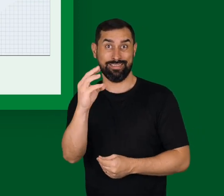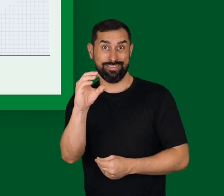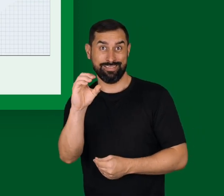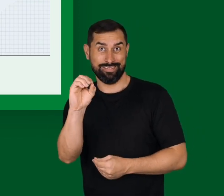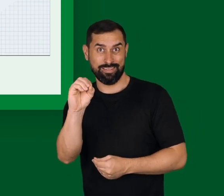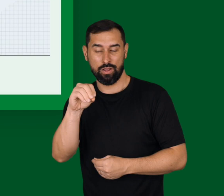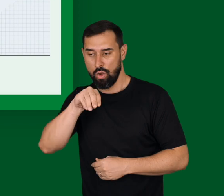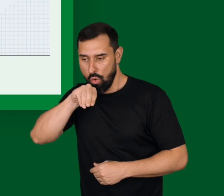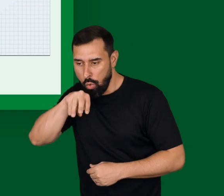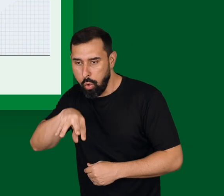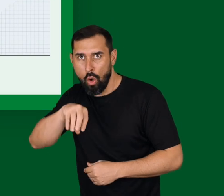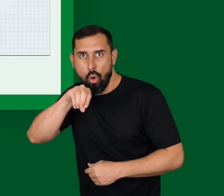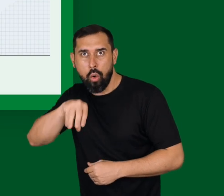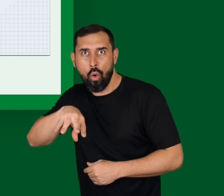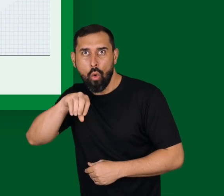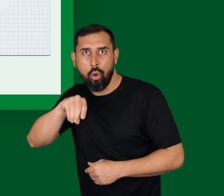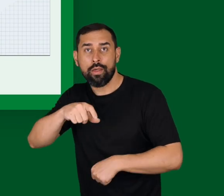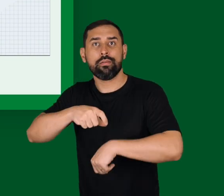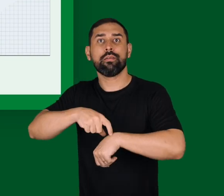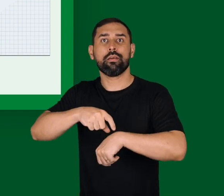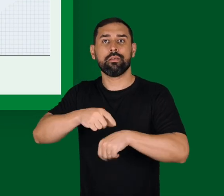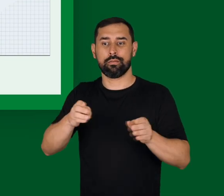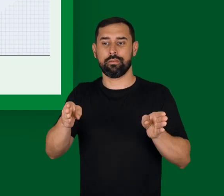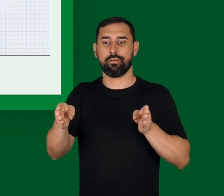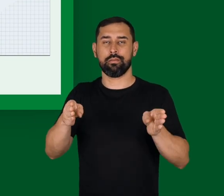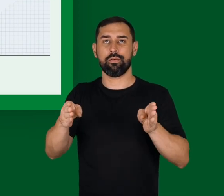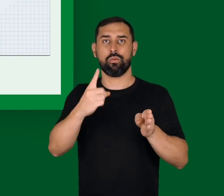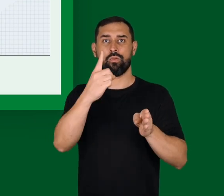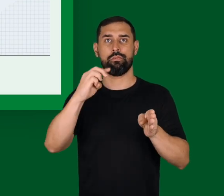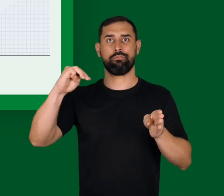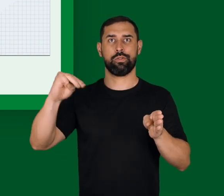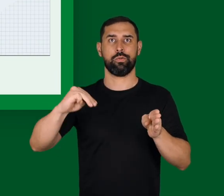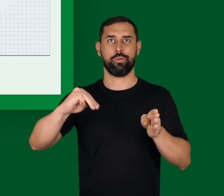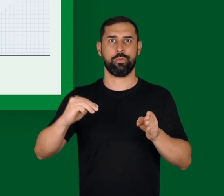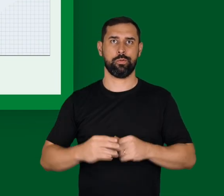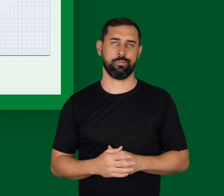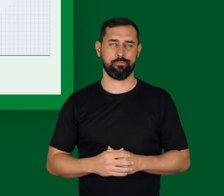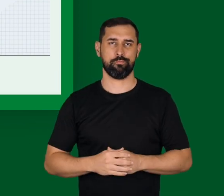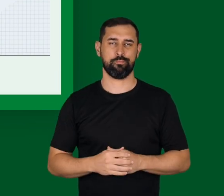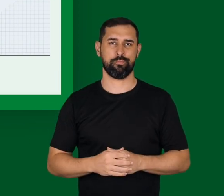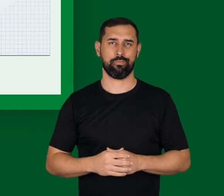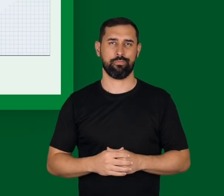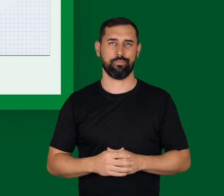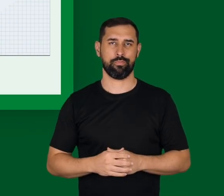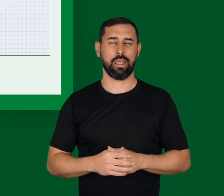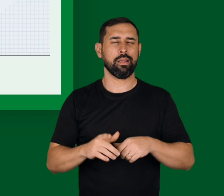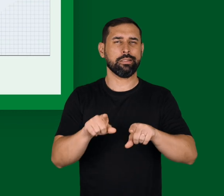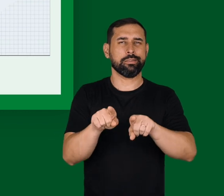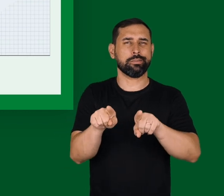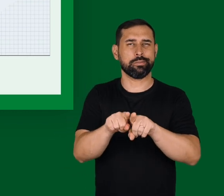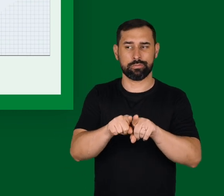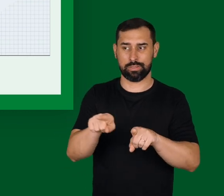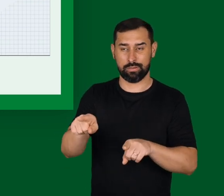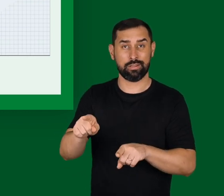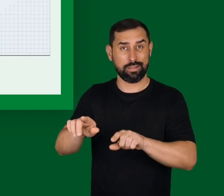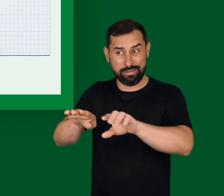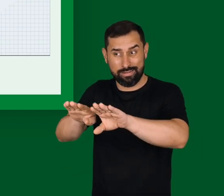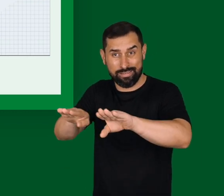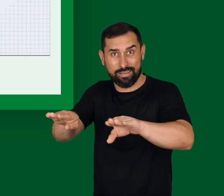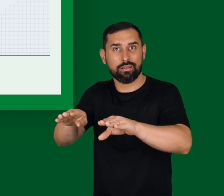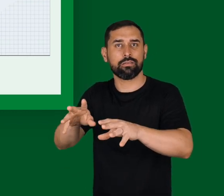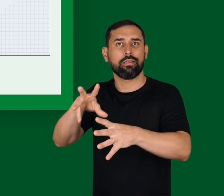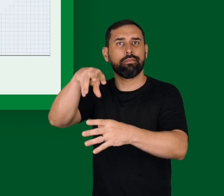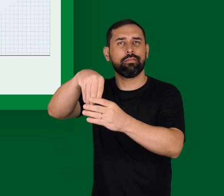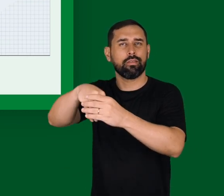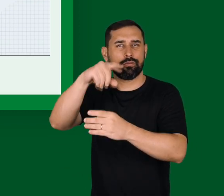por minuto, tá bom? Então, é importante que a gente, hoje, não perca tempo também para